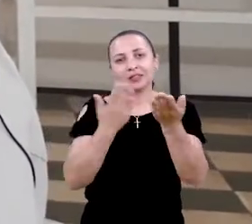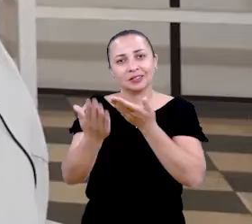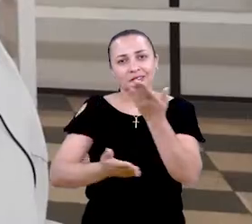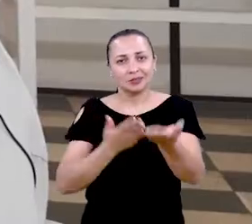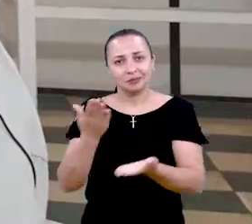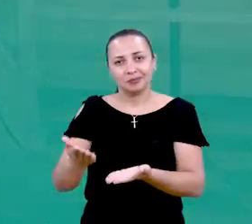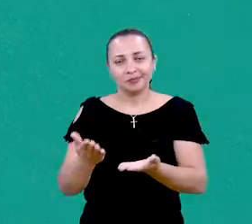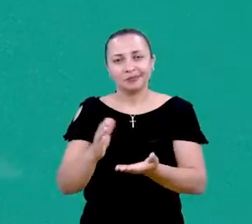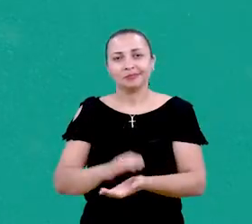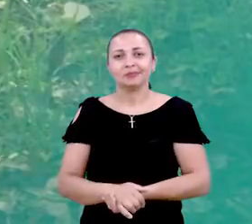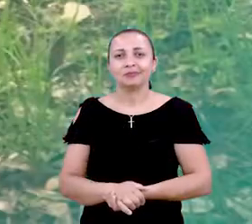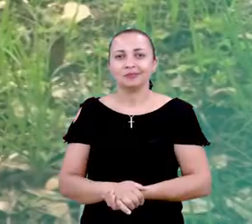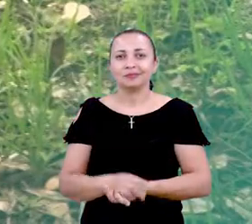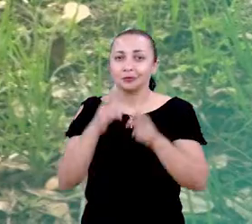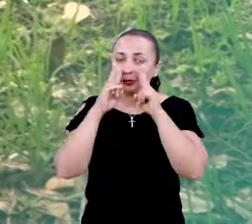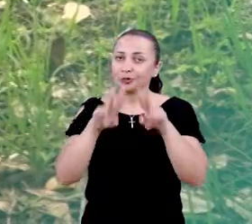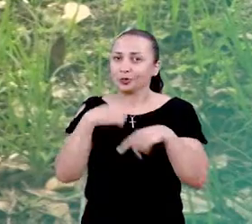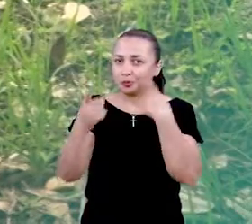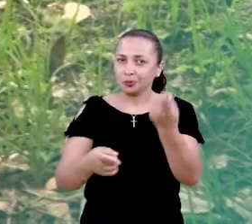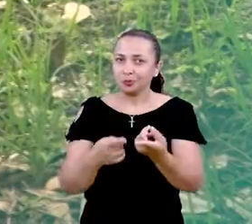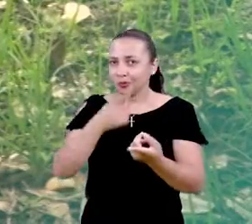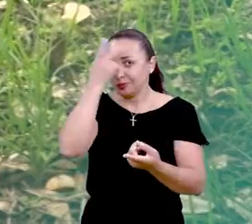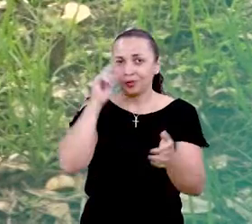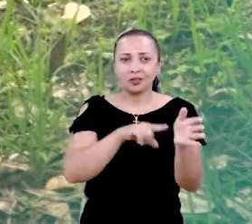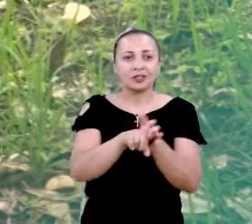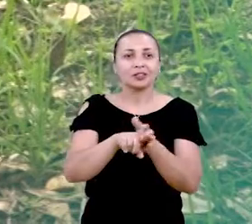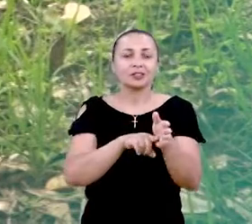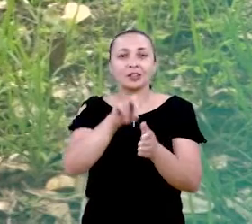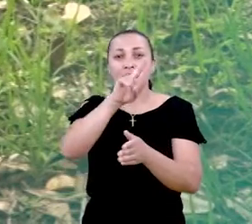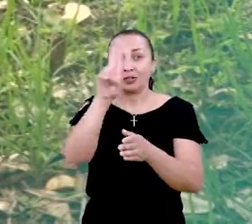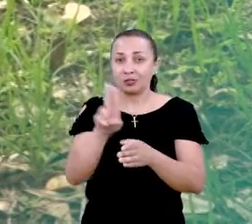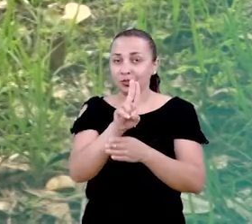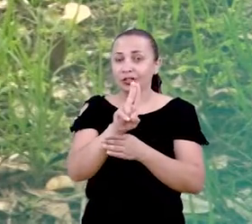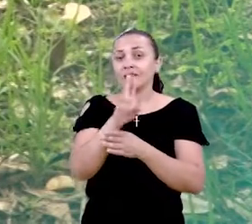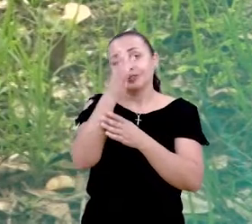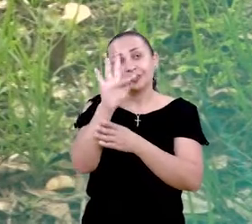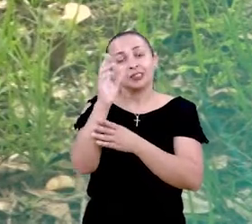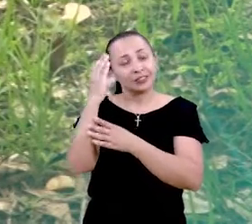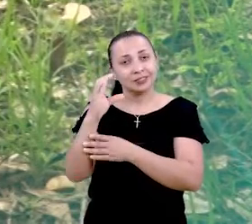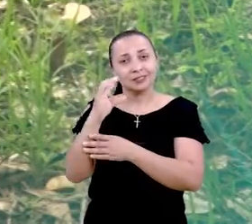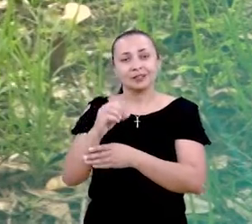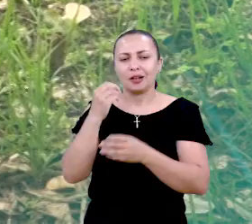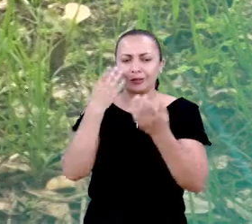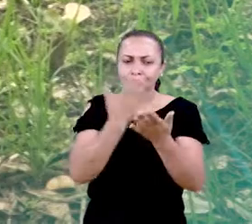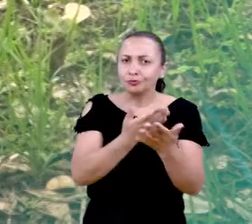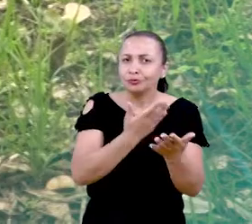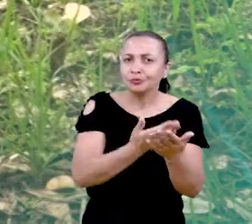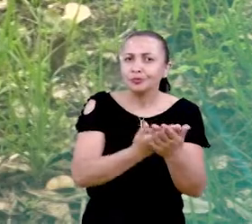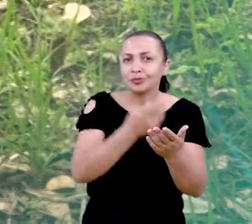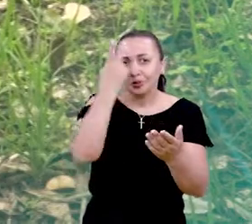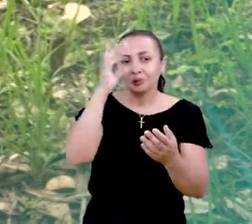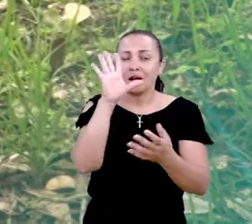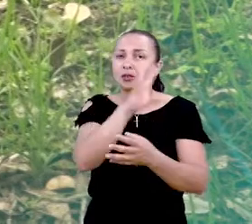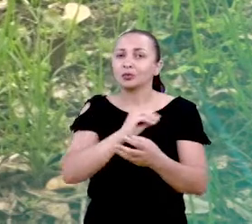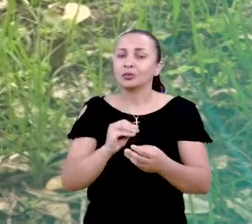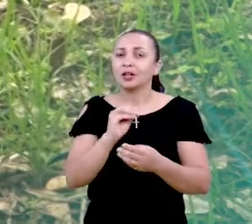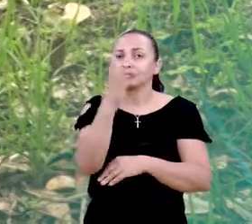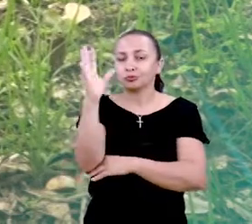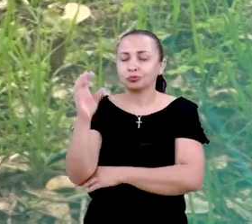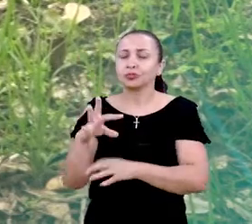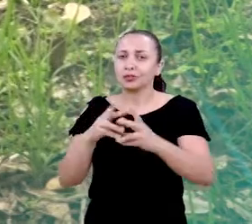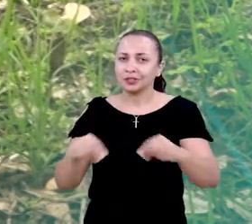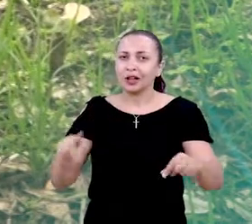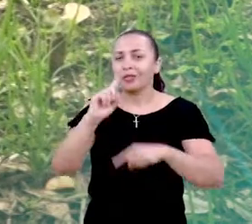tendinite. Veja daqui a pouco, cientistas da Universidade Federal do Ceará estão empenhados nos estudos para a recuperação